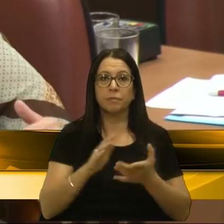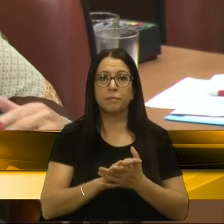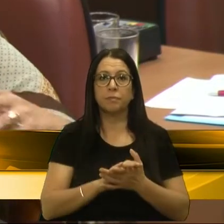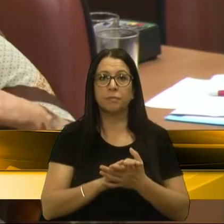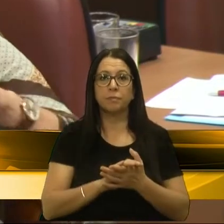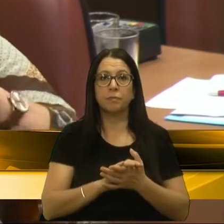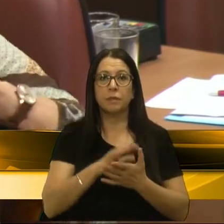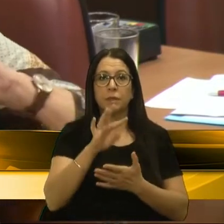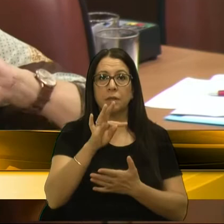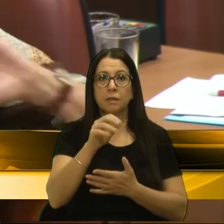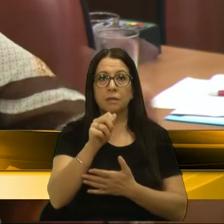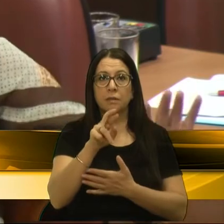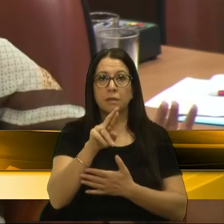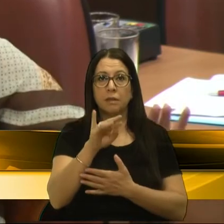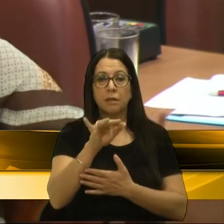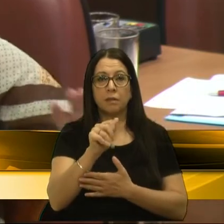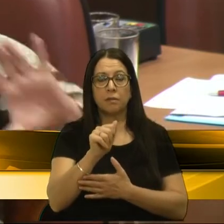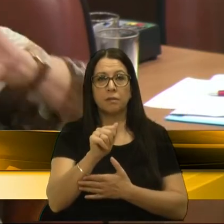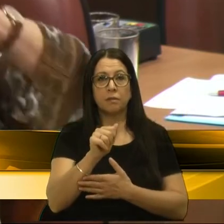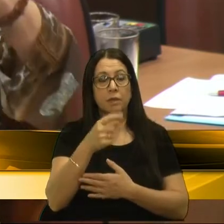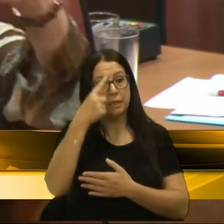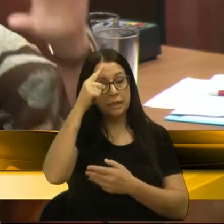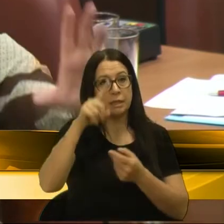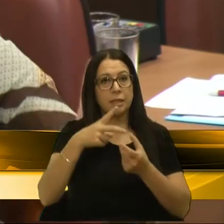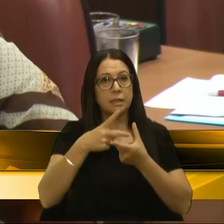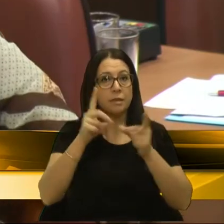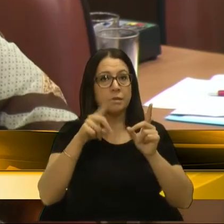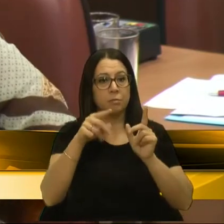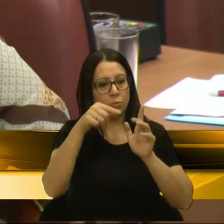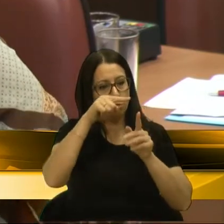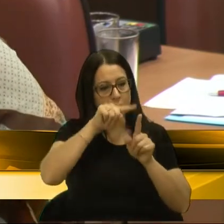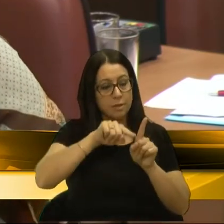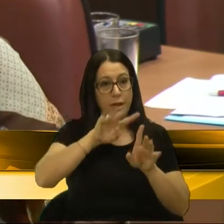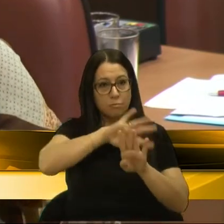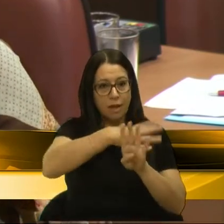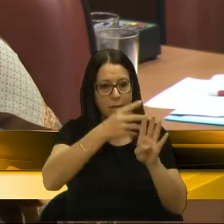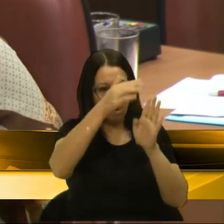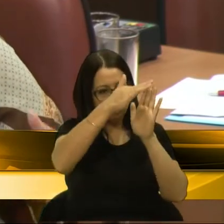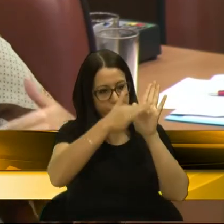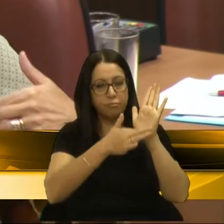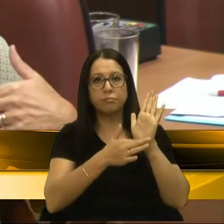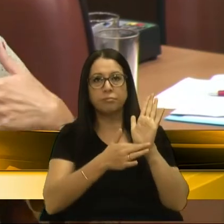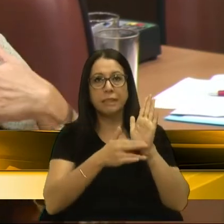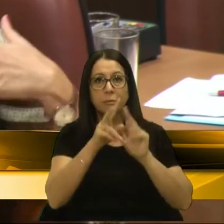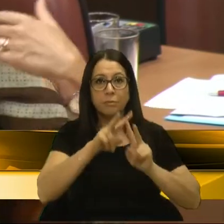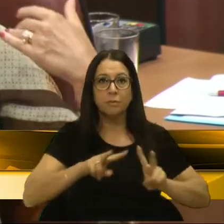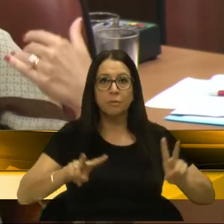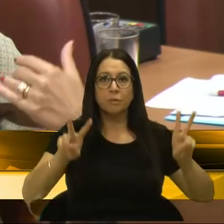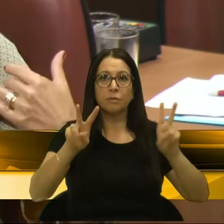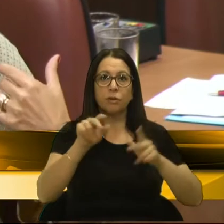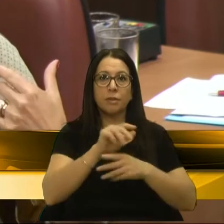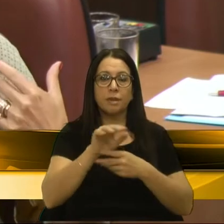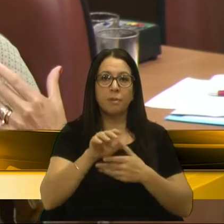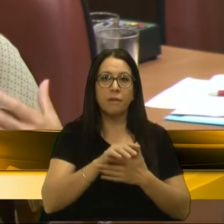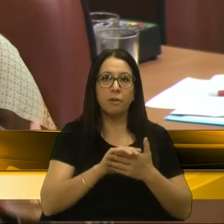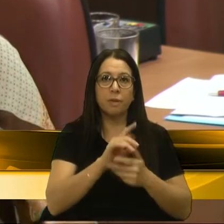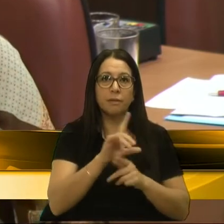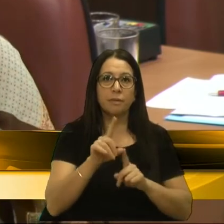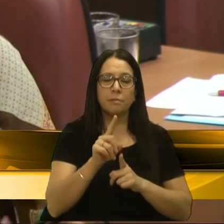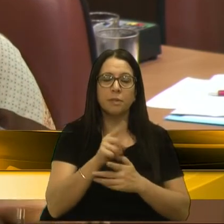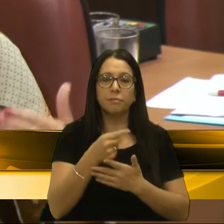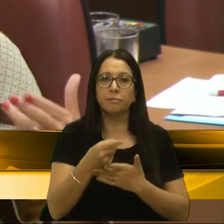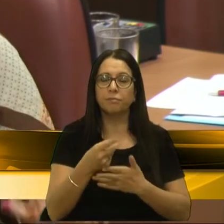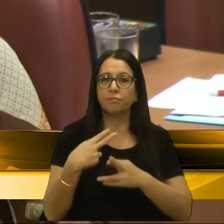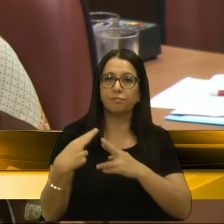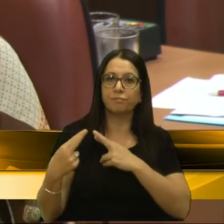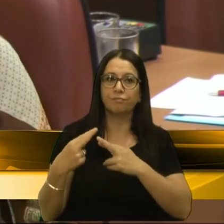da tarifa. Então, a ideia é ser democrático, apresentar as tabelas aqui. Além disso, dar uma visão mais ampla, né, em relação